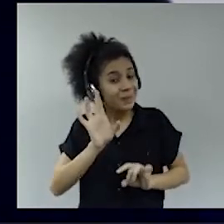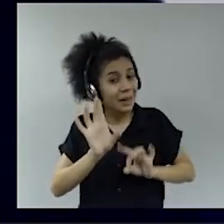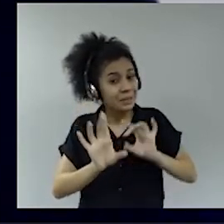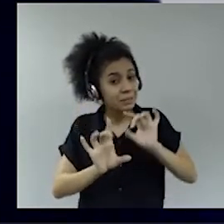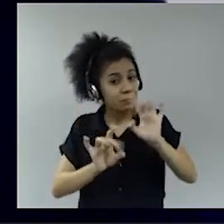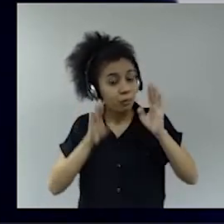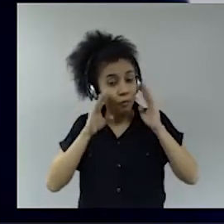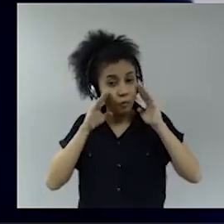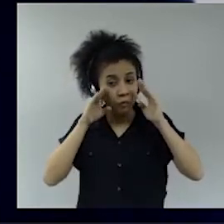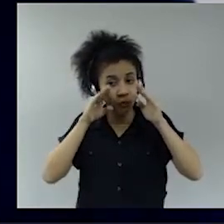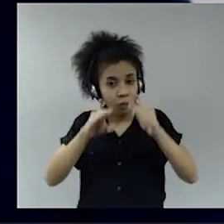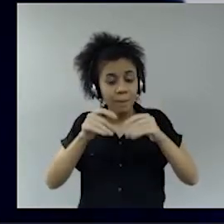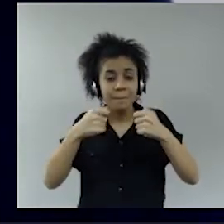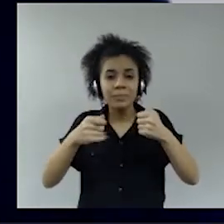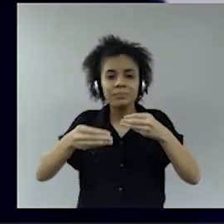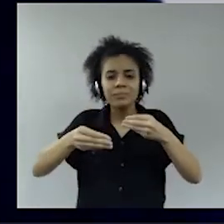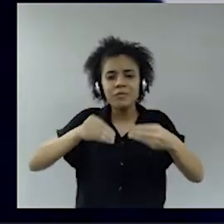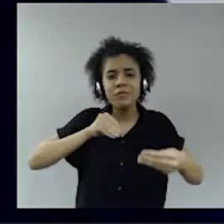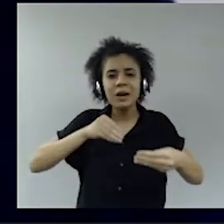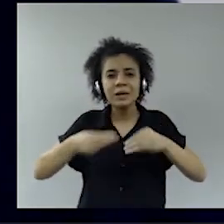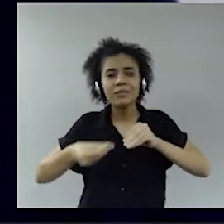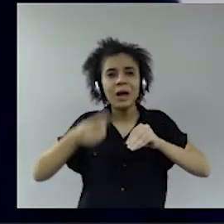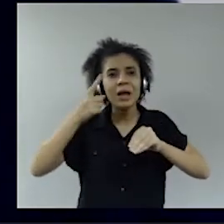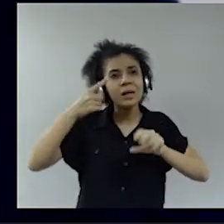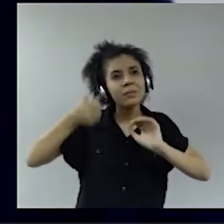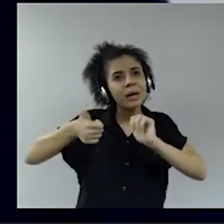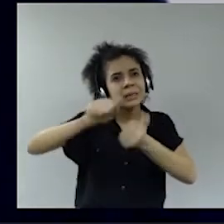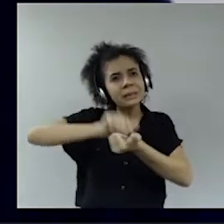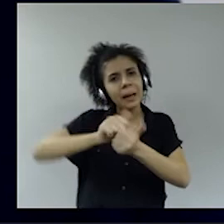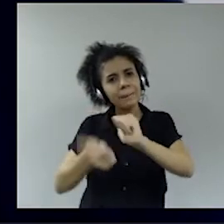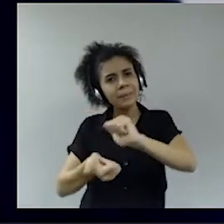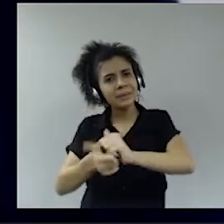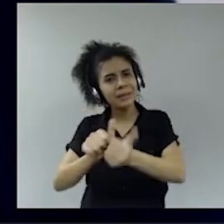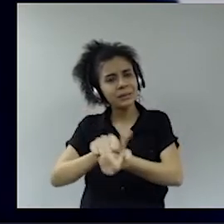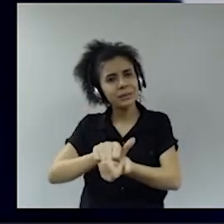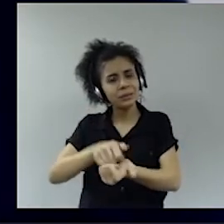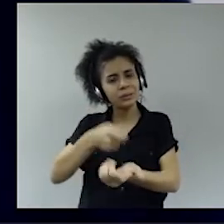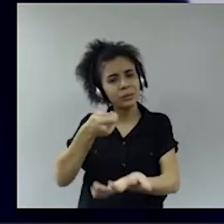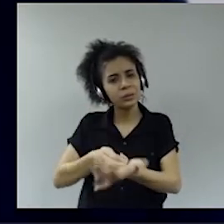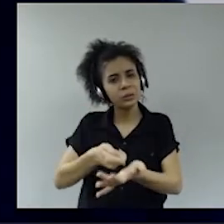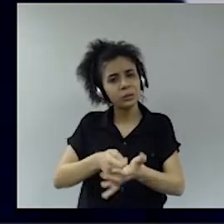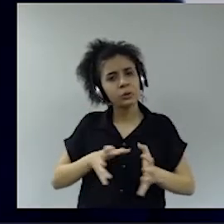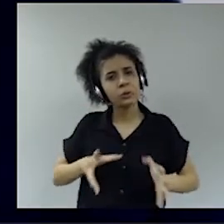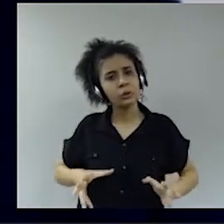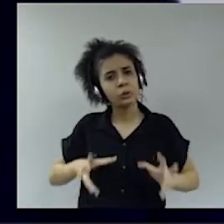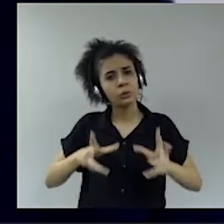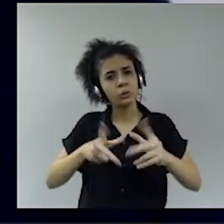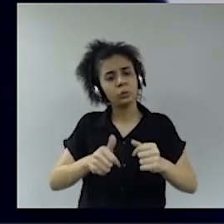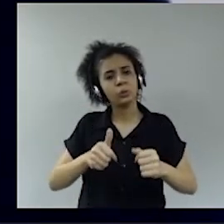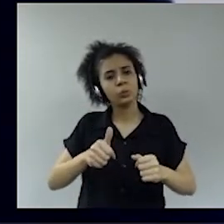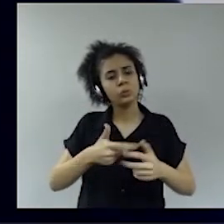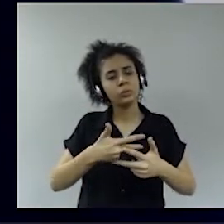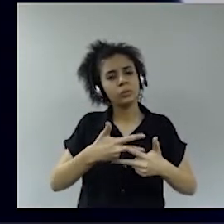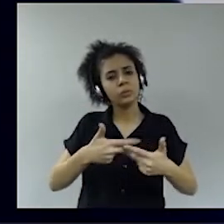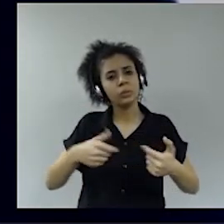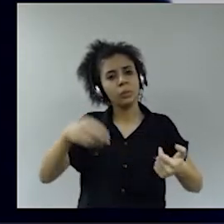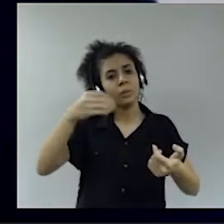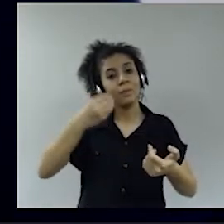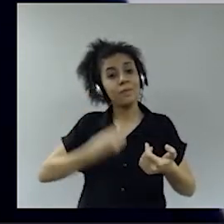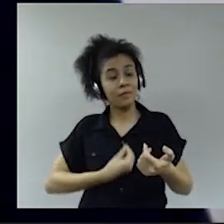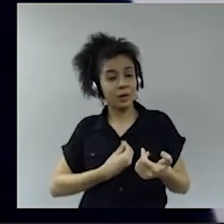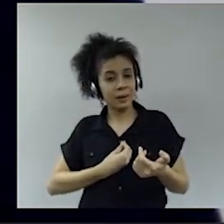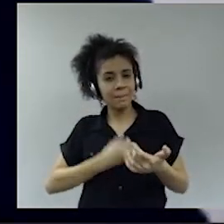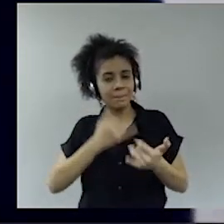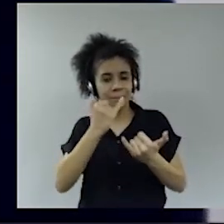excepcionalmente a flexibilização das exigências de todos os atos serem presenciais,